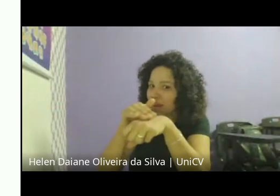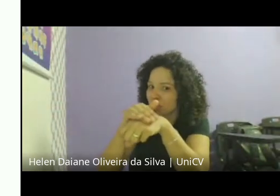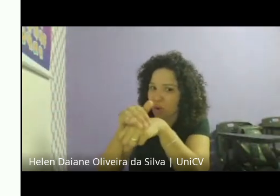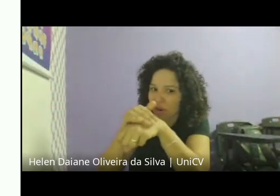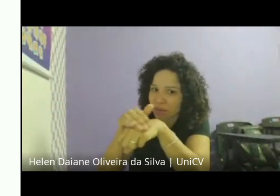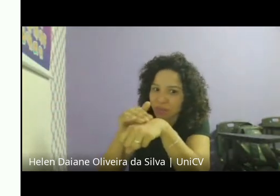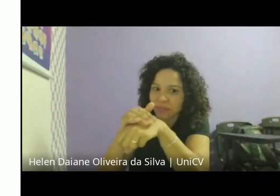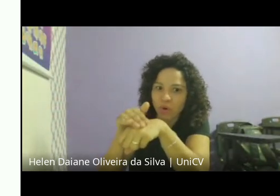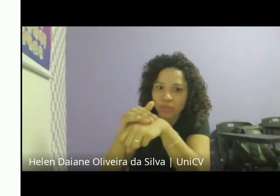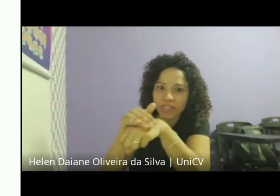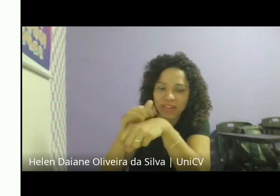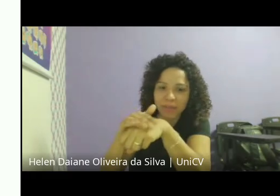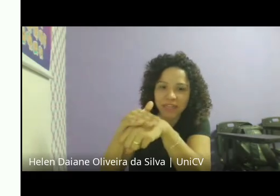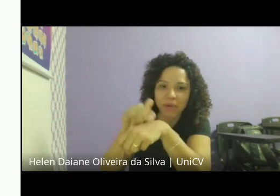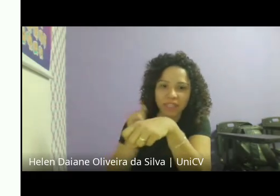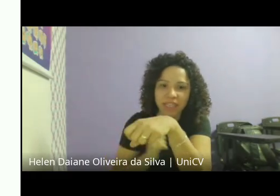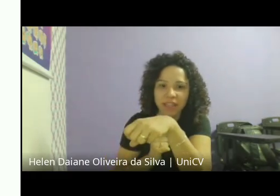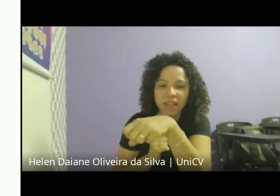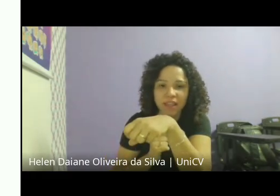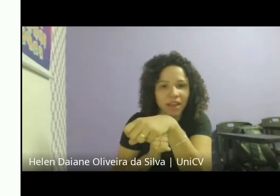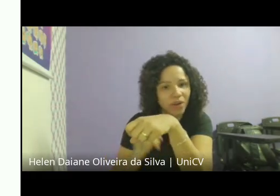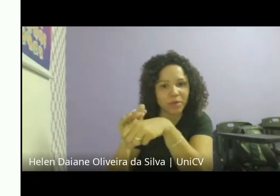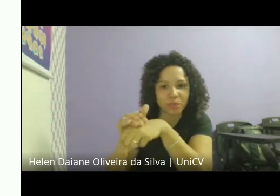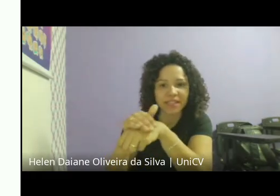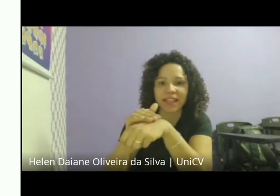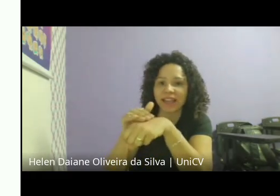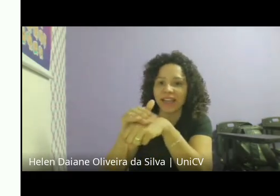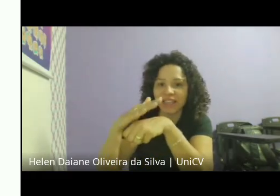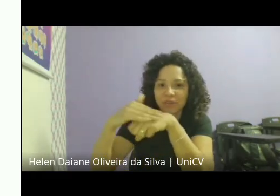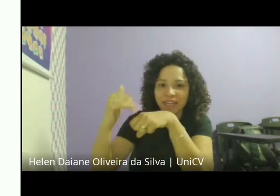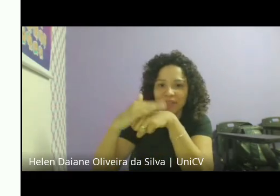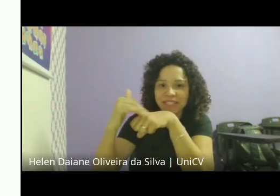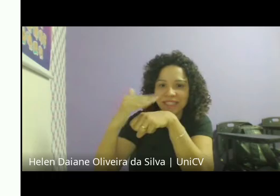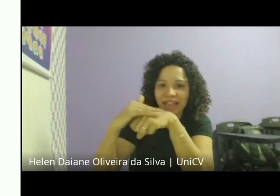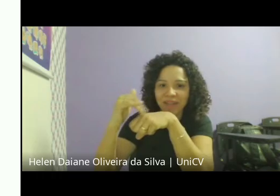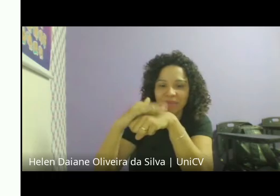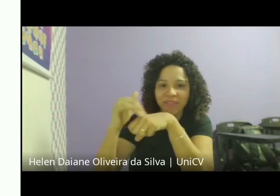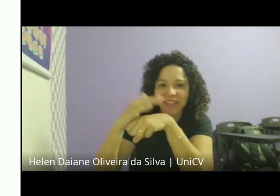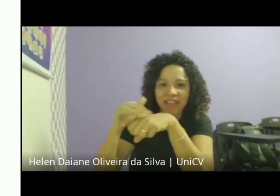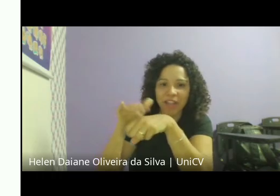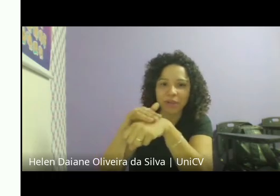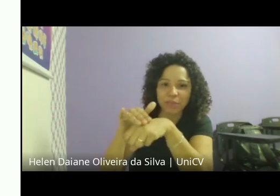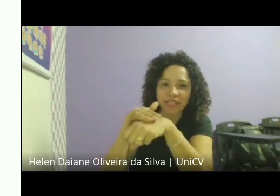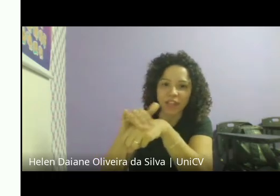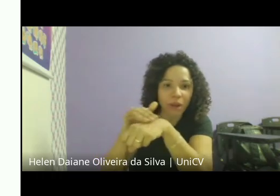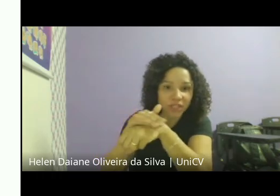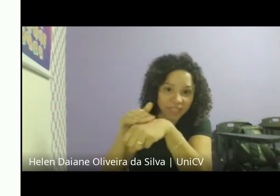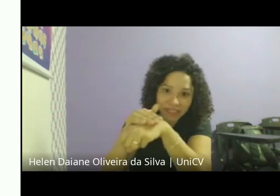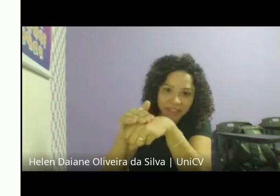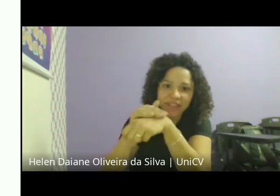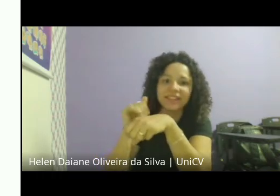daqui tem de icônico? Conversar, passando a mão aqui. Alguém pode pensar que é carinho. Carinho é assim, tá? Alguém pode pensar que tá